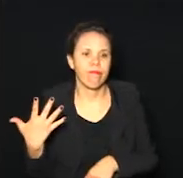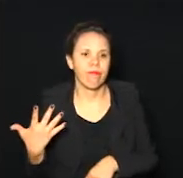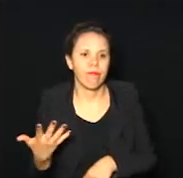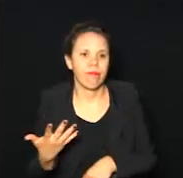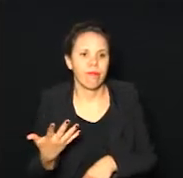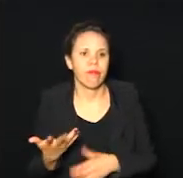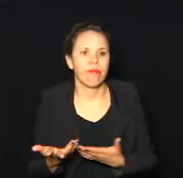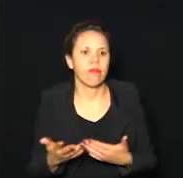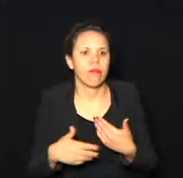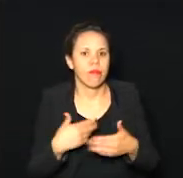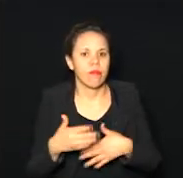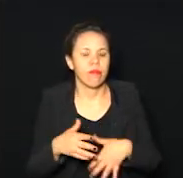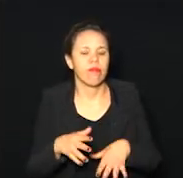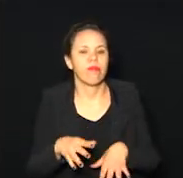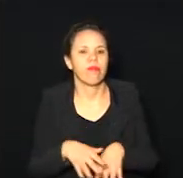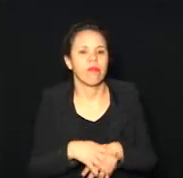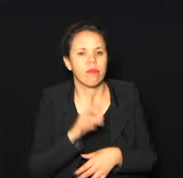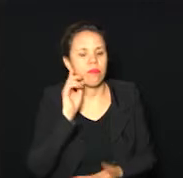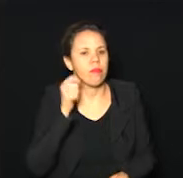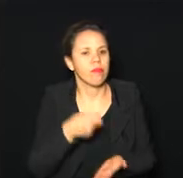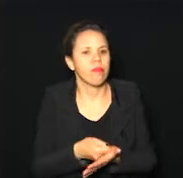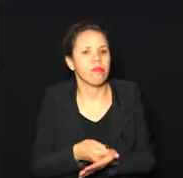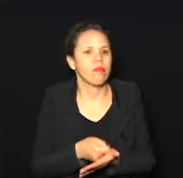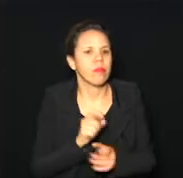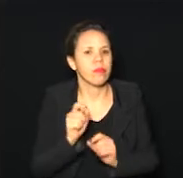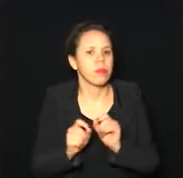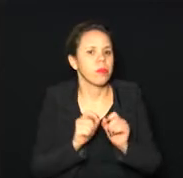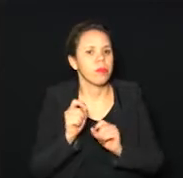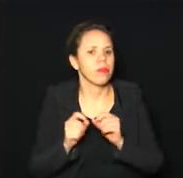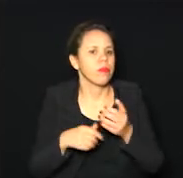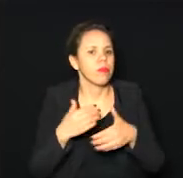as consequências de inúmeras decisões que vão